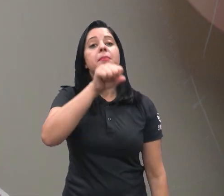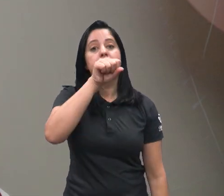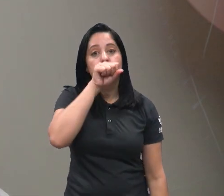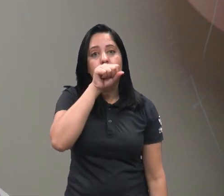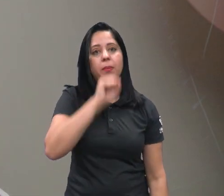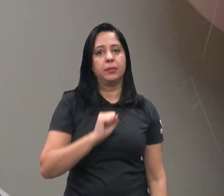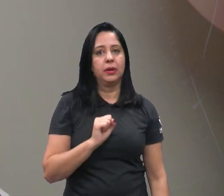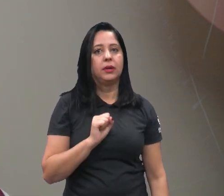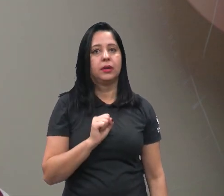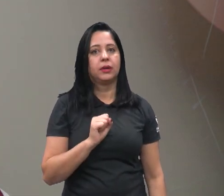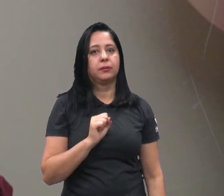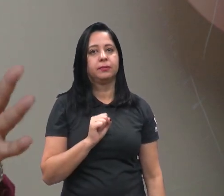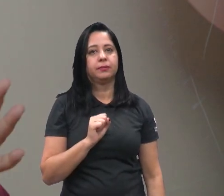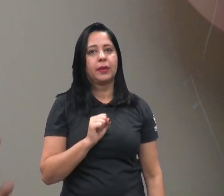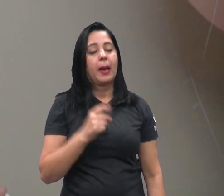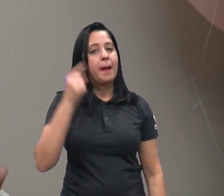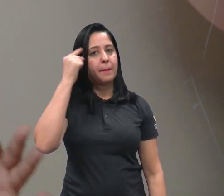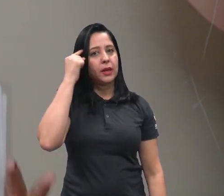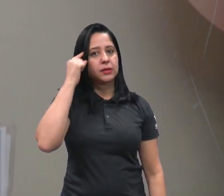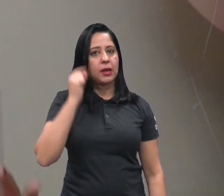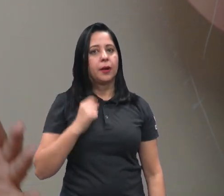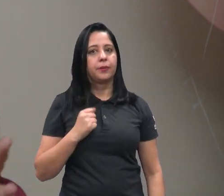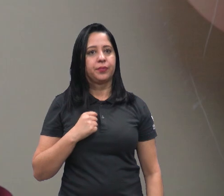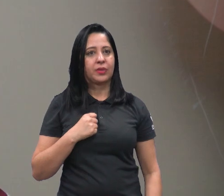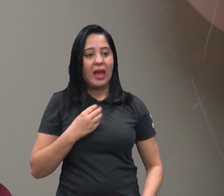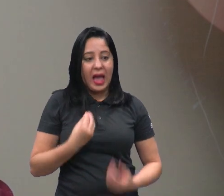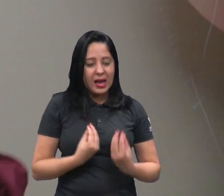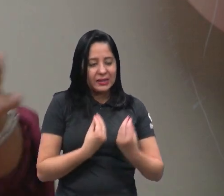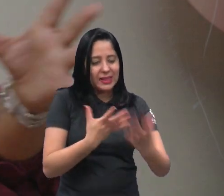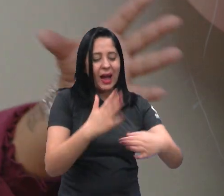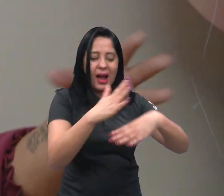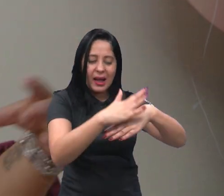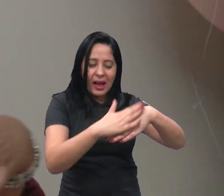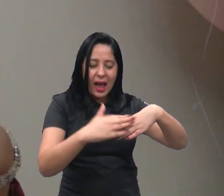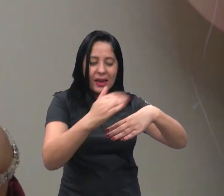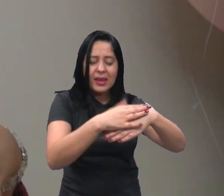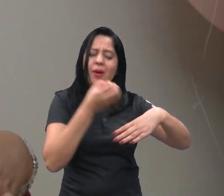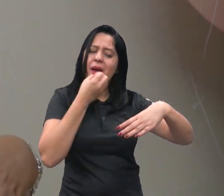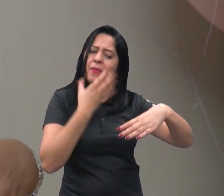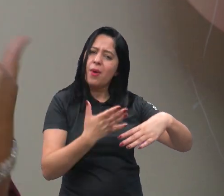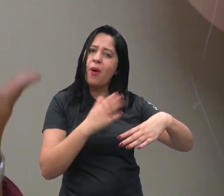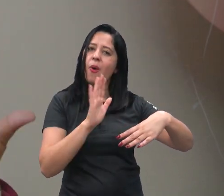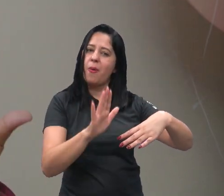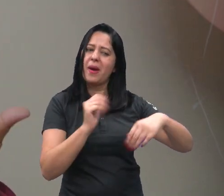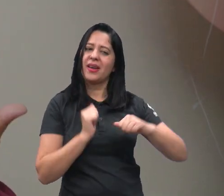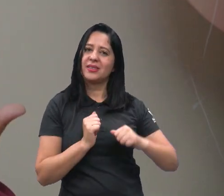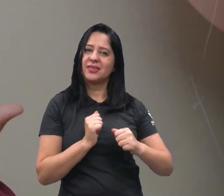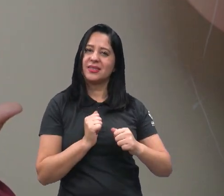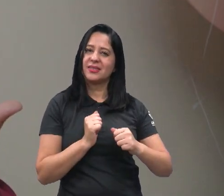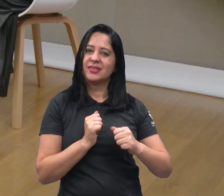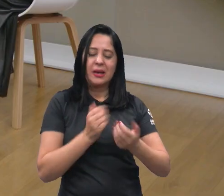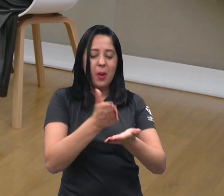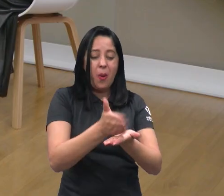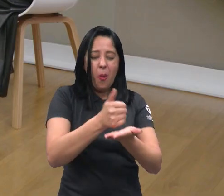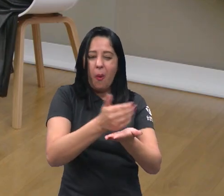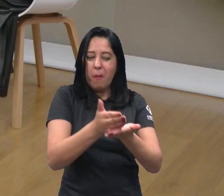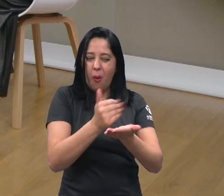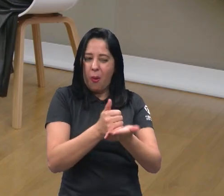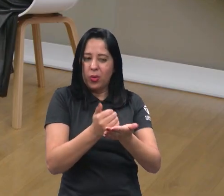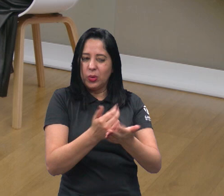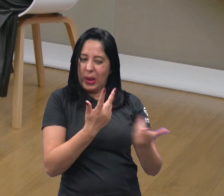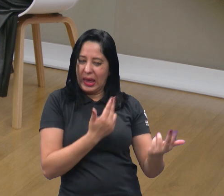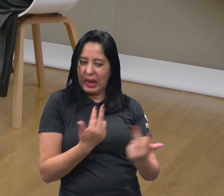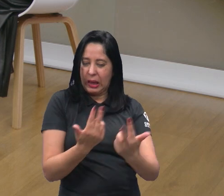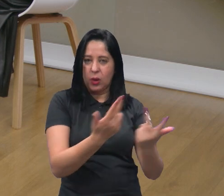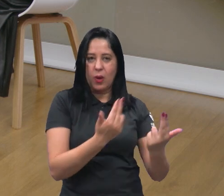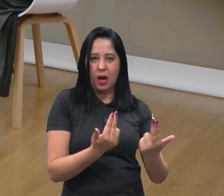esposas, legal, é legal fazer esse carinho, ter esse cuidado, mas então, divide tudo igual? Seria uma saída? Sim, ou às vezes... Ao invés de optar